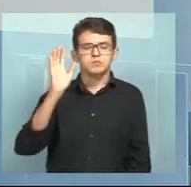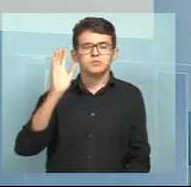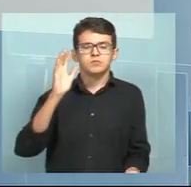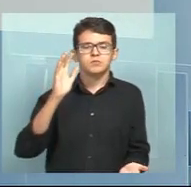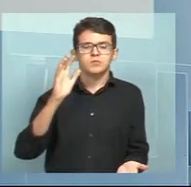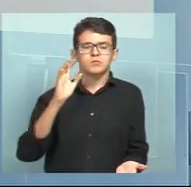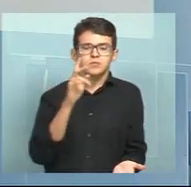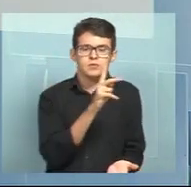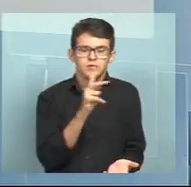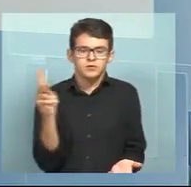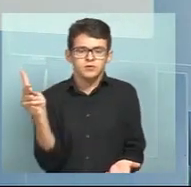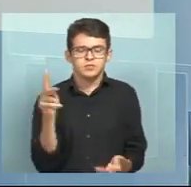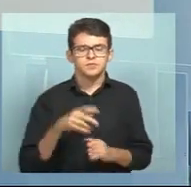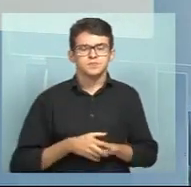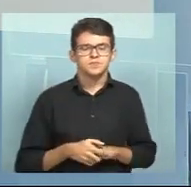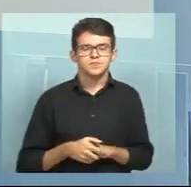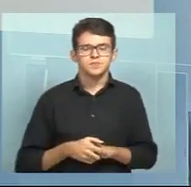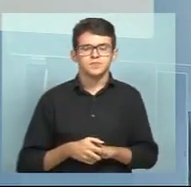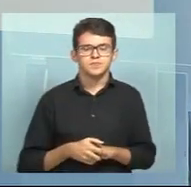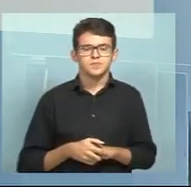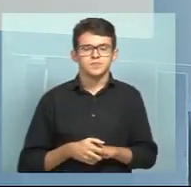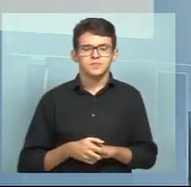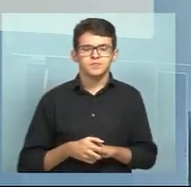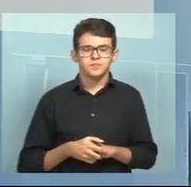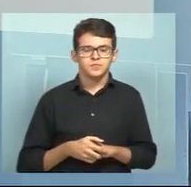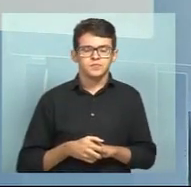o país. Depois a gente comenta isso.